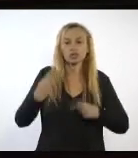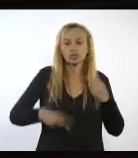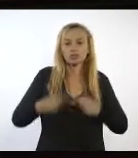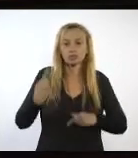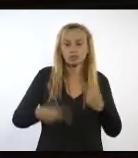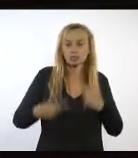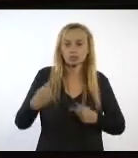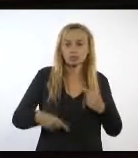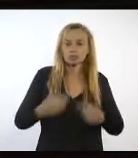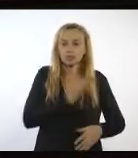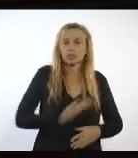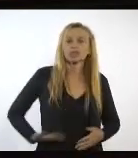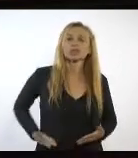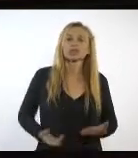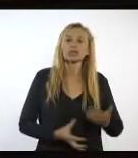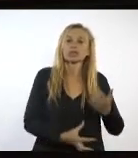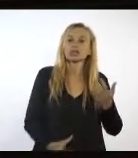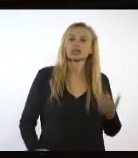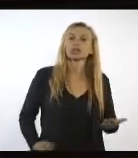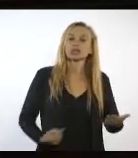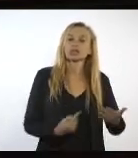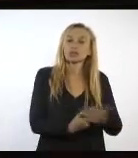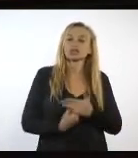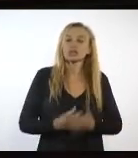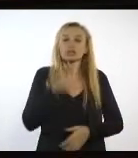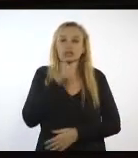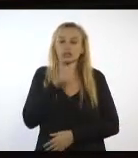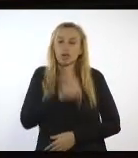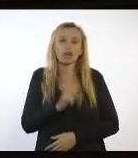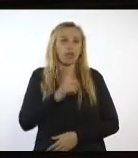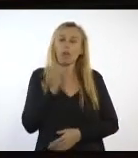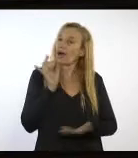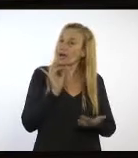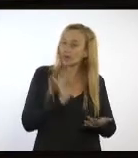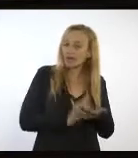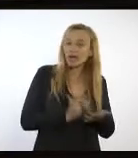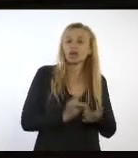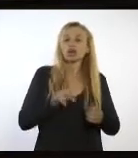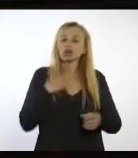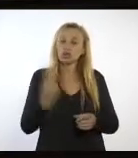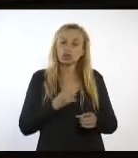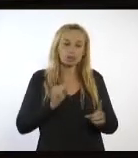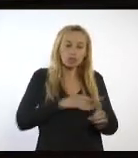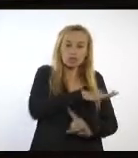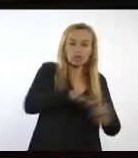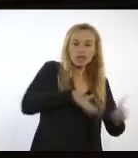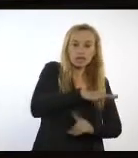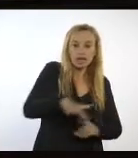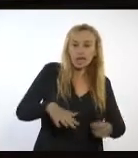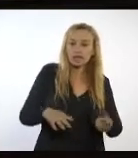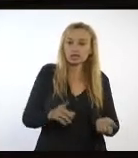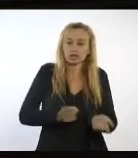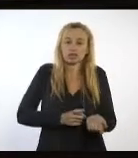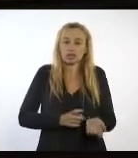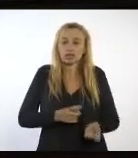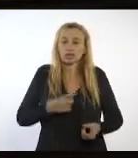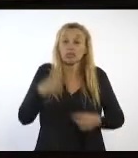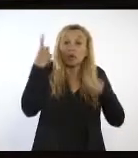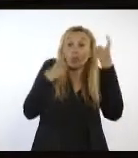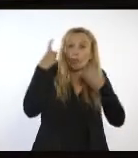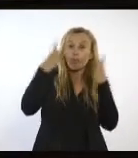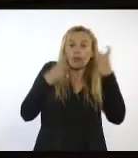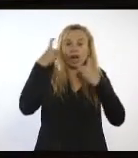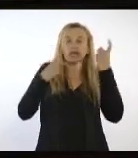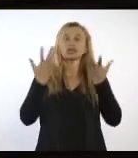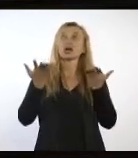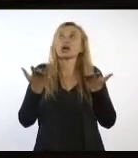porque não é novidade. Hoje, quando a gente vê a nossa sociedade em pânico mundialmente